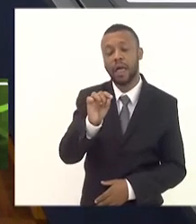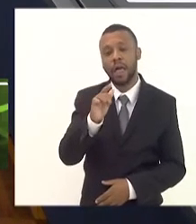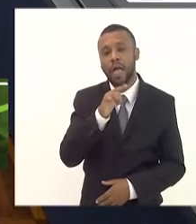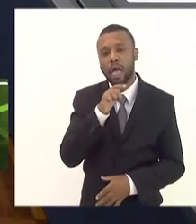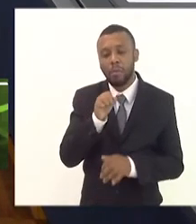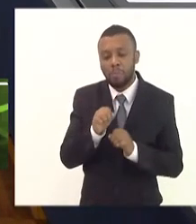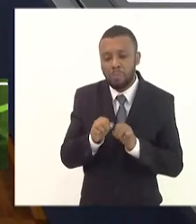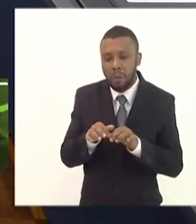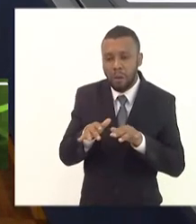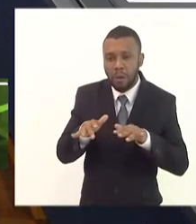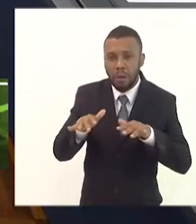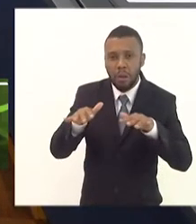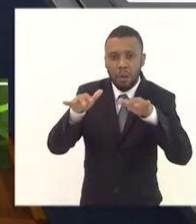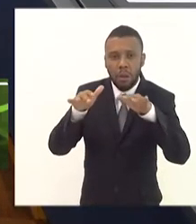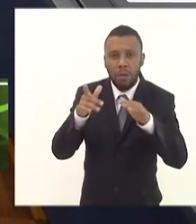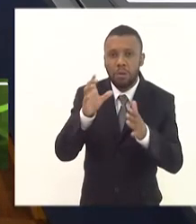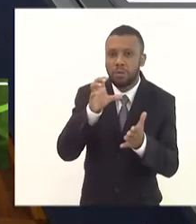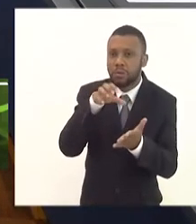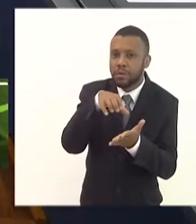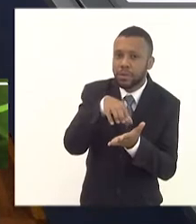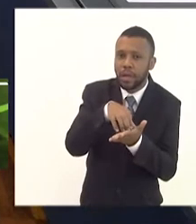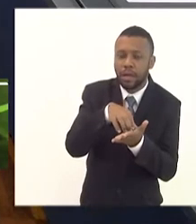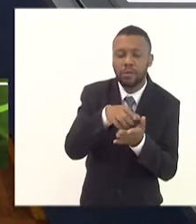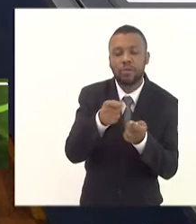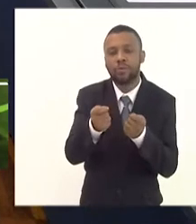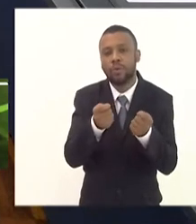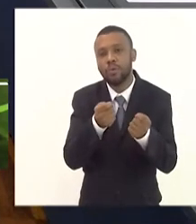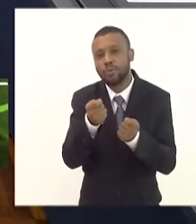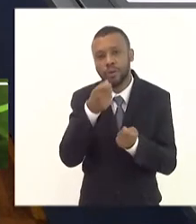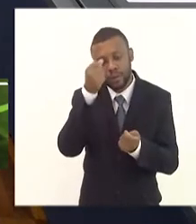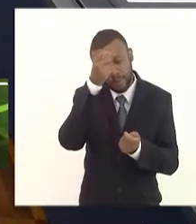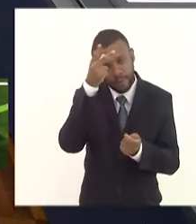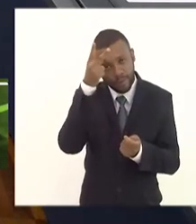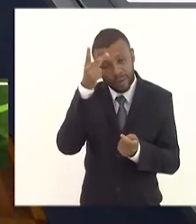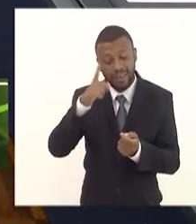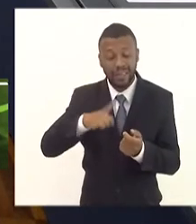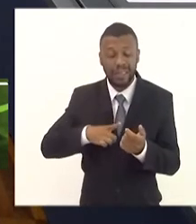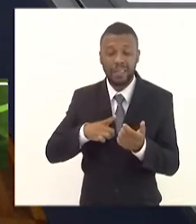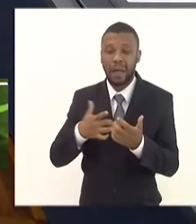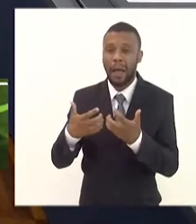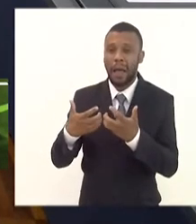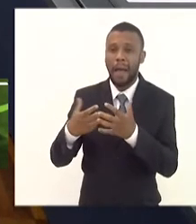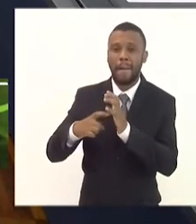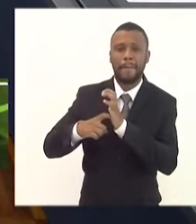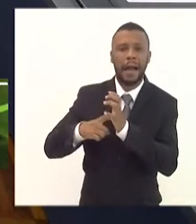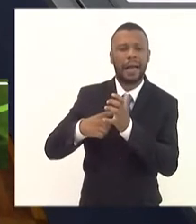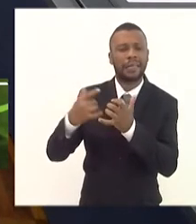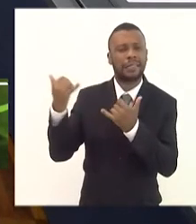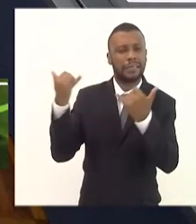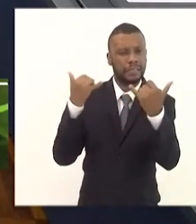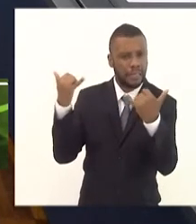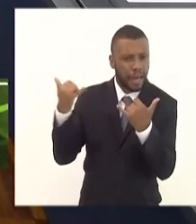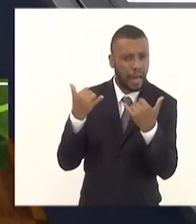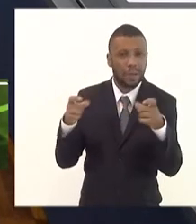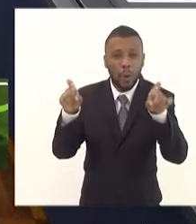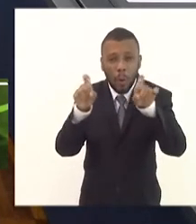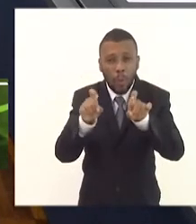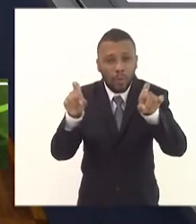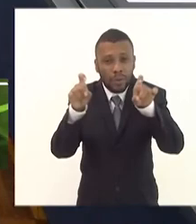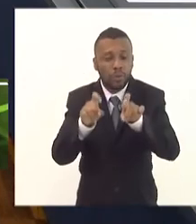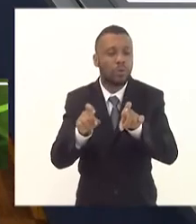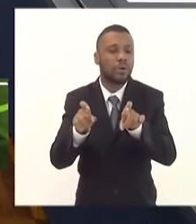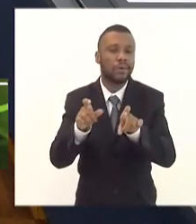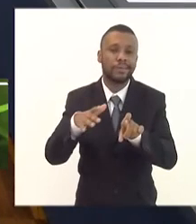controle da prefeitura, ela perdeu os computadores, toda a massa de dados, etc., etc., computadores de médio